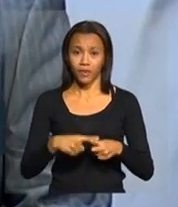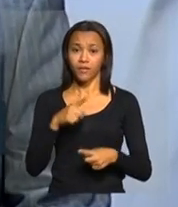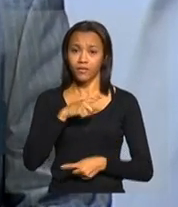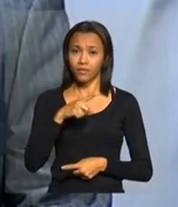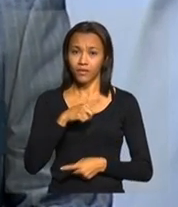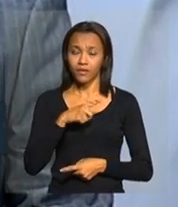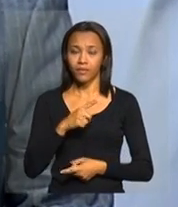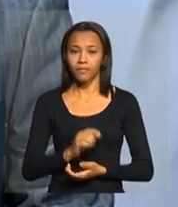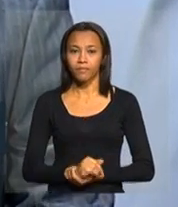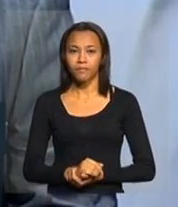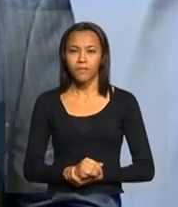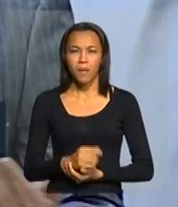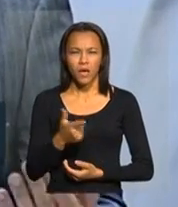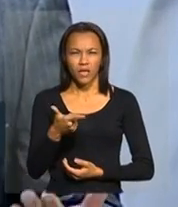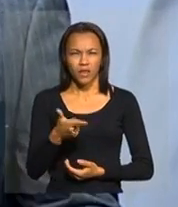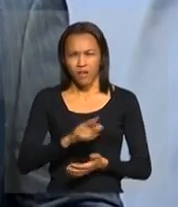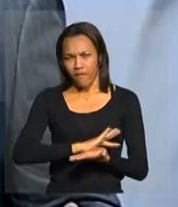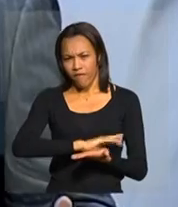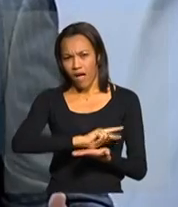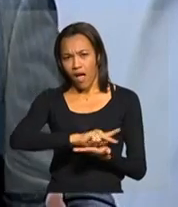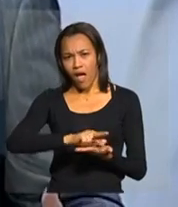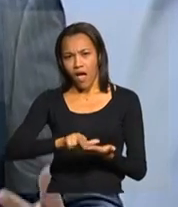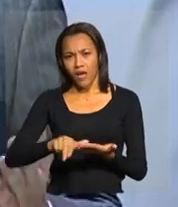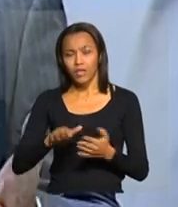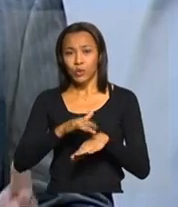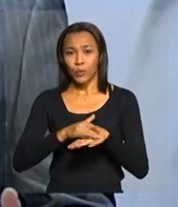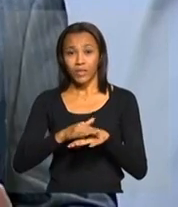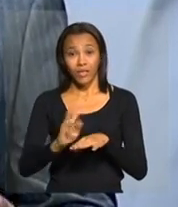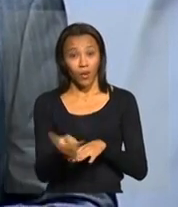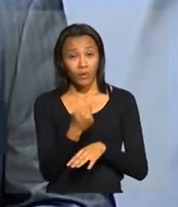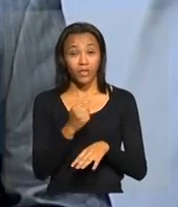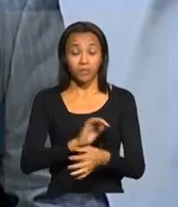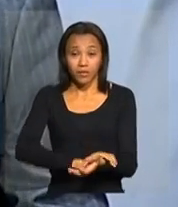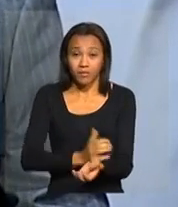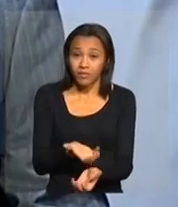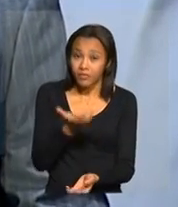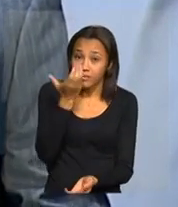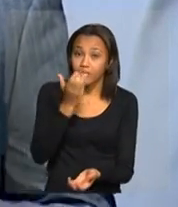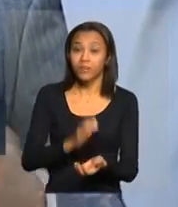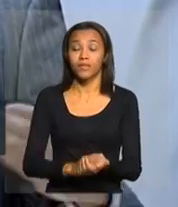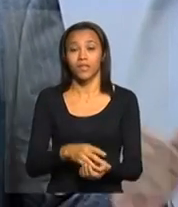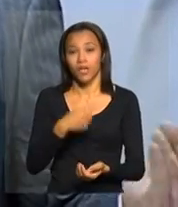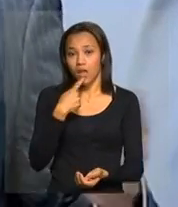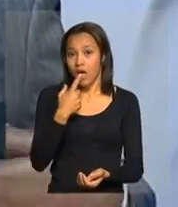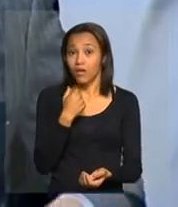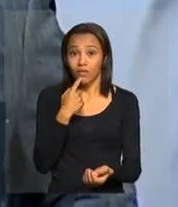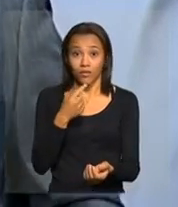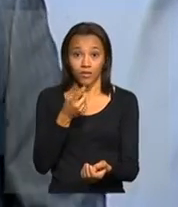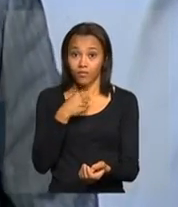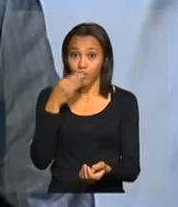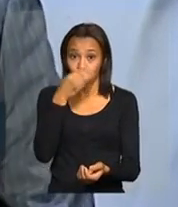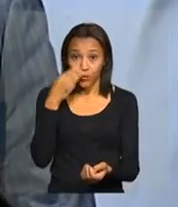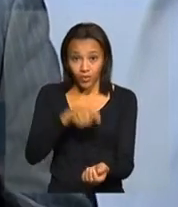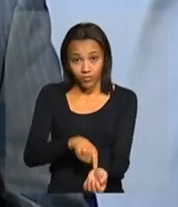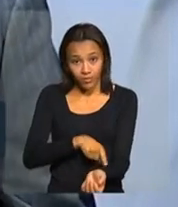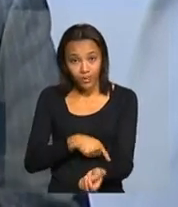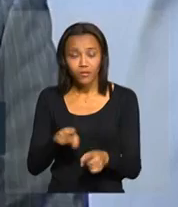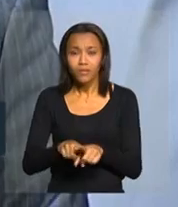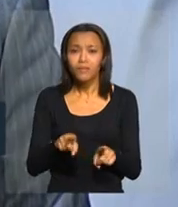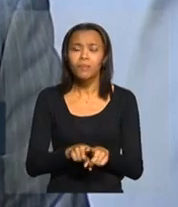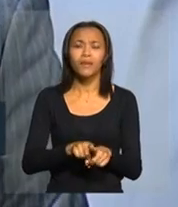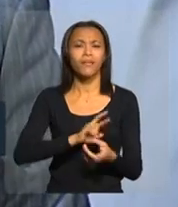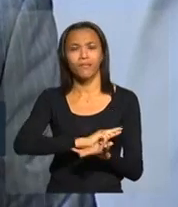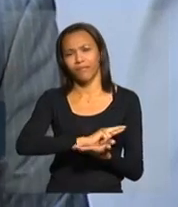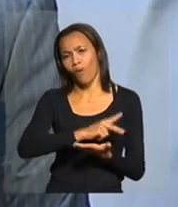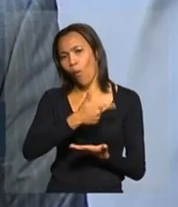relação direta com algumas doenças muito prevalentes no nosso país, como hipertensão, diabetes, além de doenças específicas